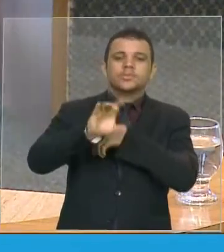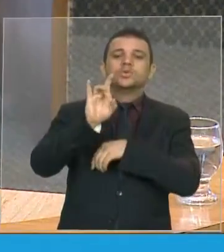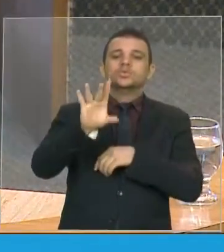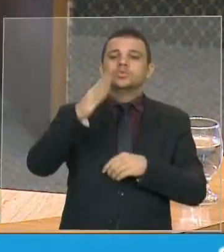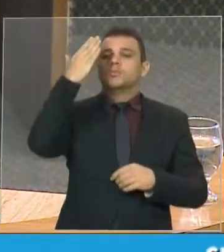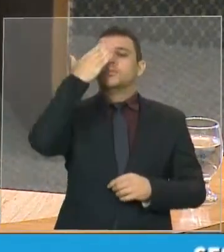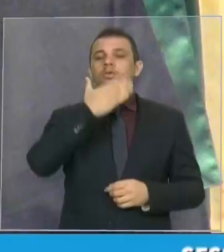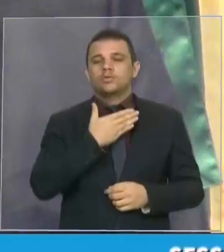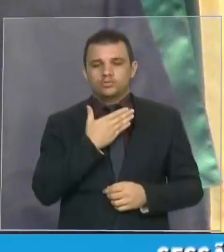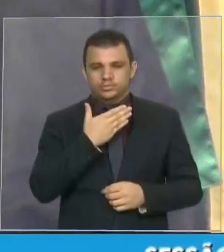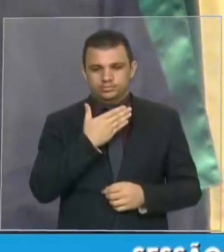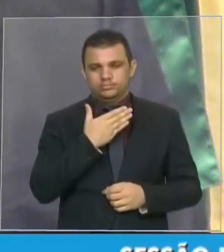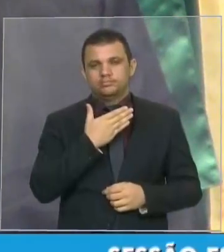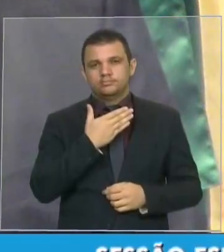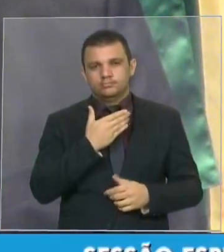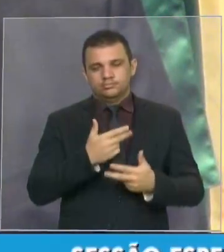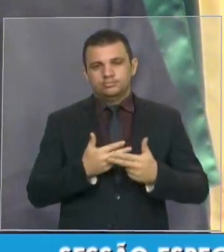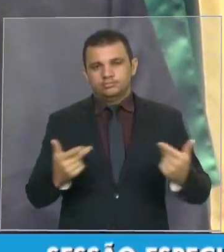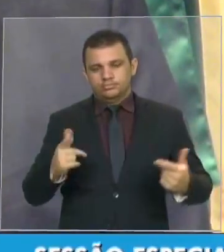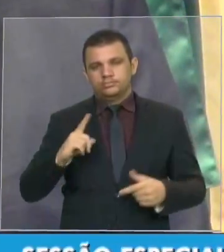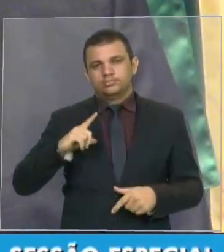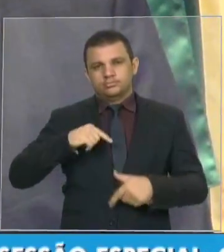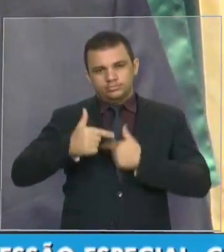que tem sendo feito. Né?